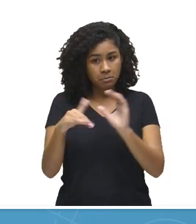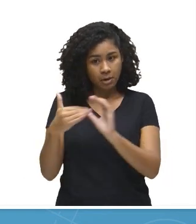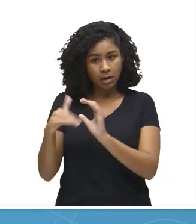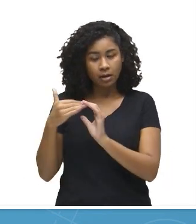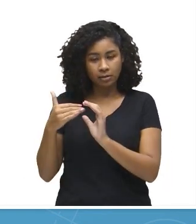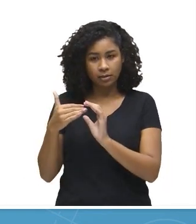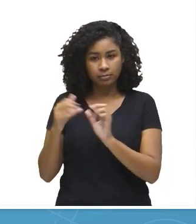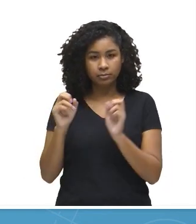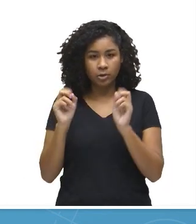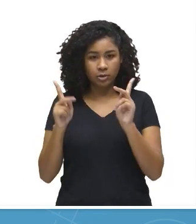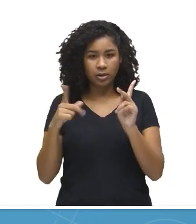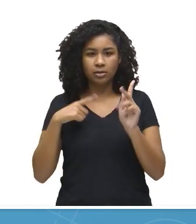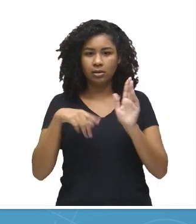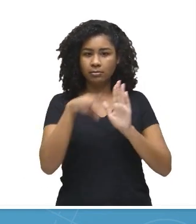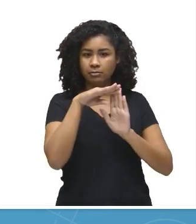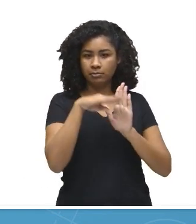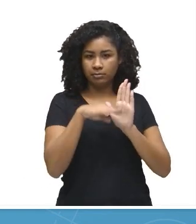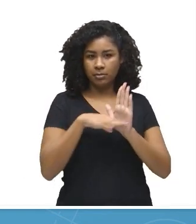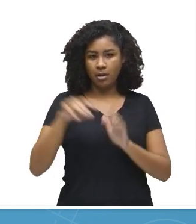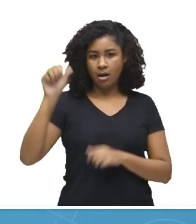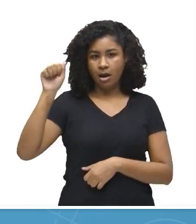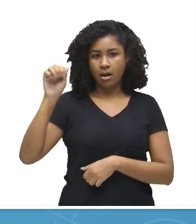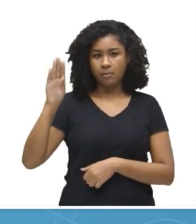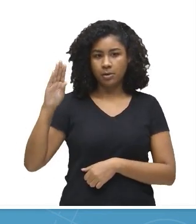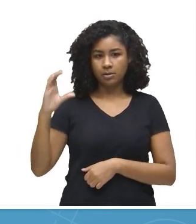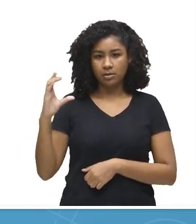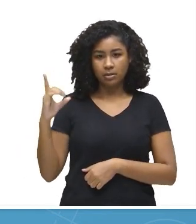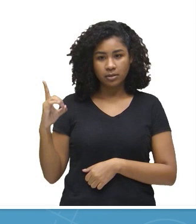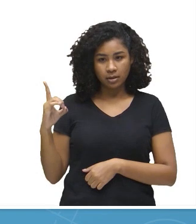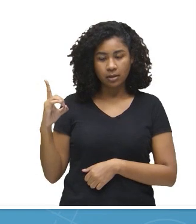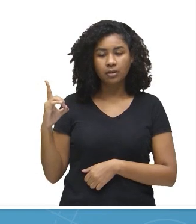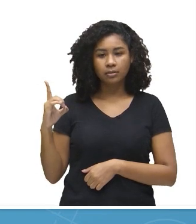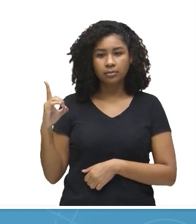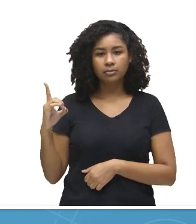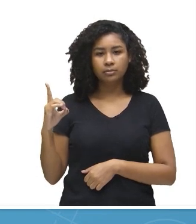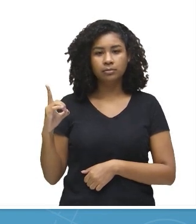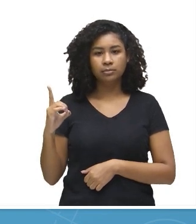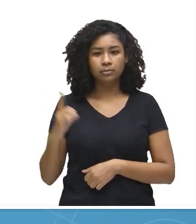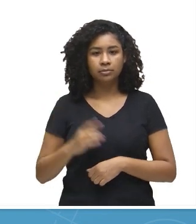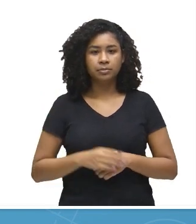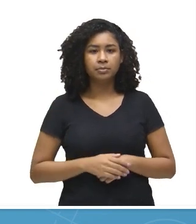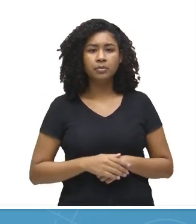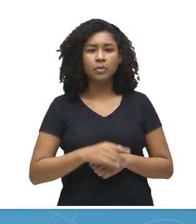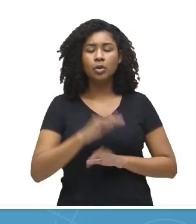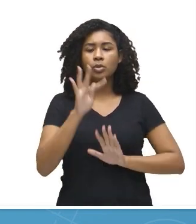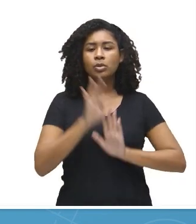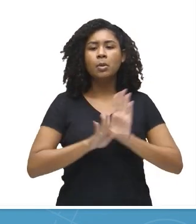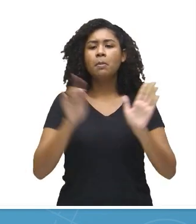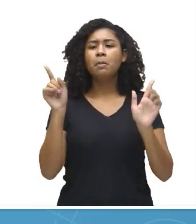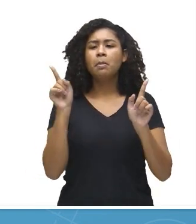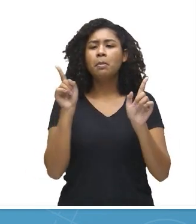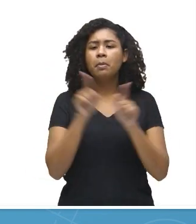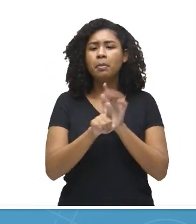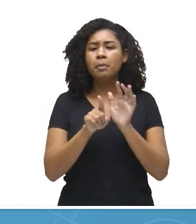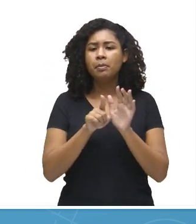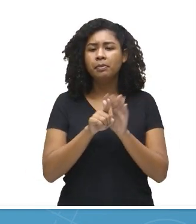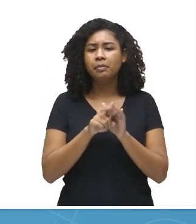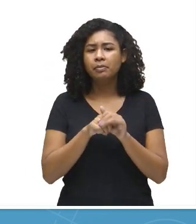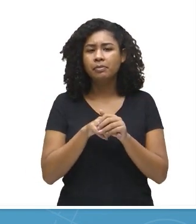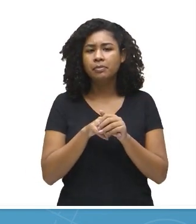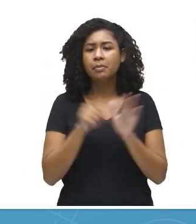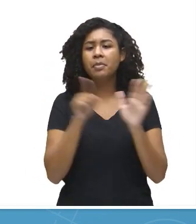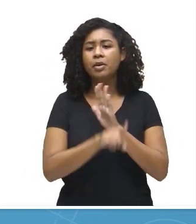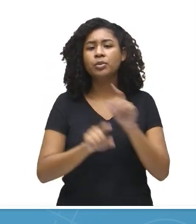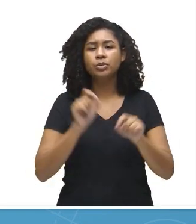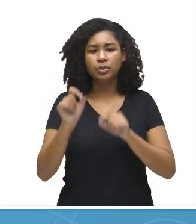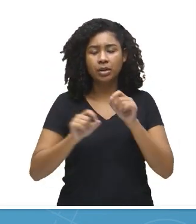Uma dessas alternativas aí, ó, letra A, B, C e D, que o texto está perguntando, o que ele está perguntando? Dentre as características